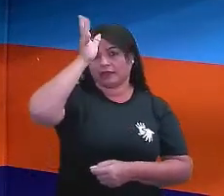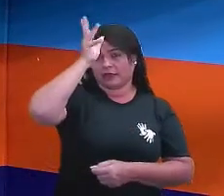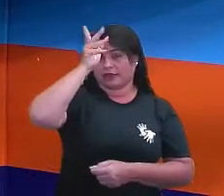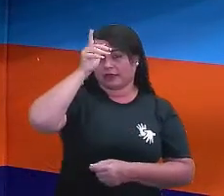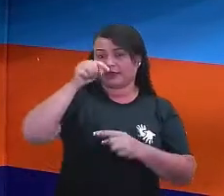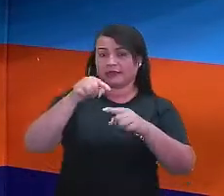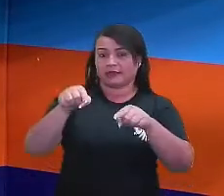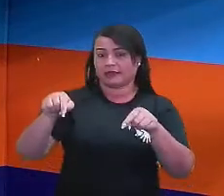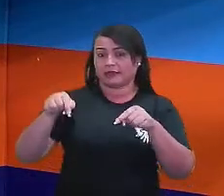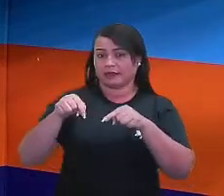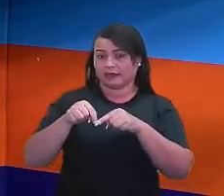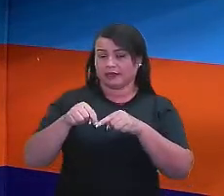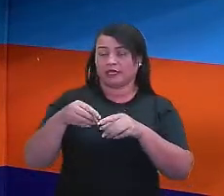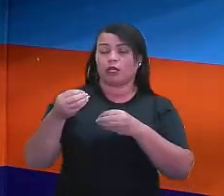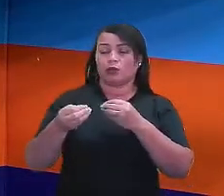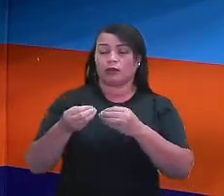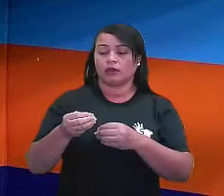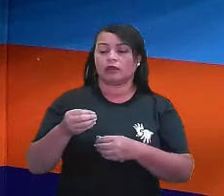Pegou